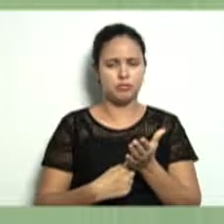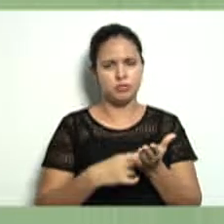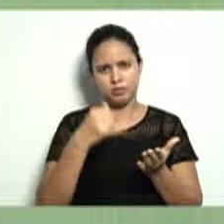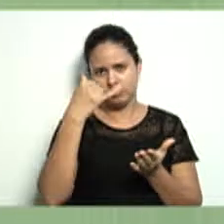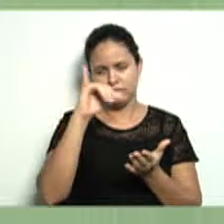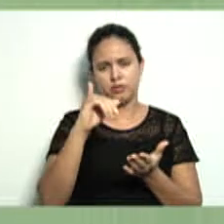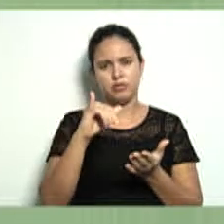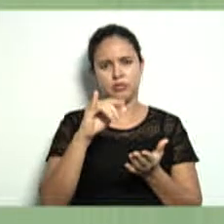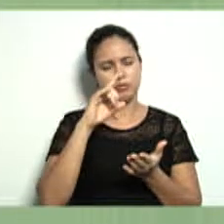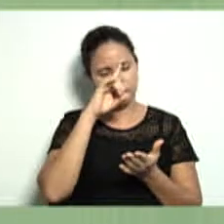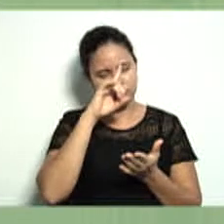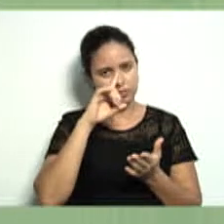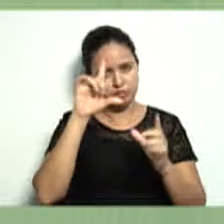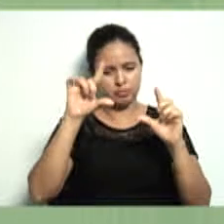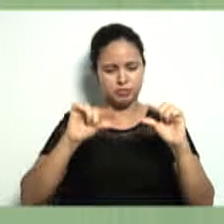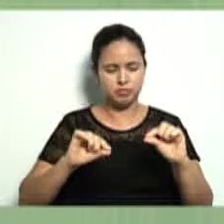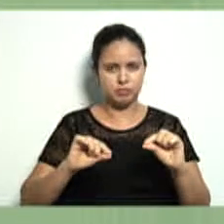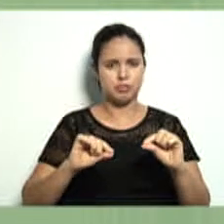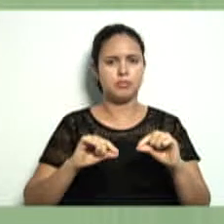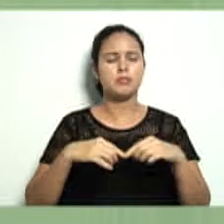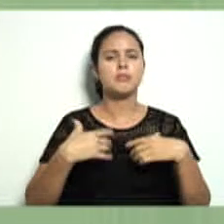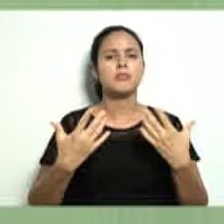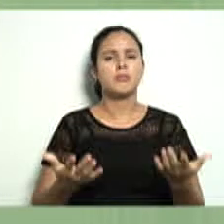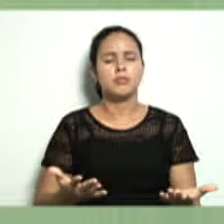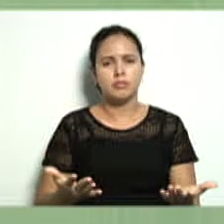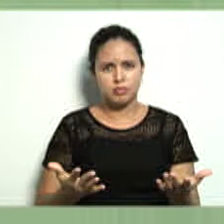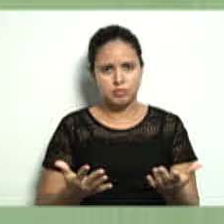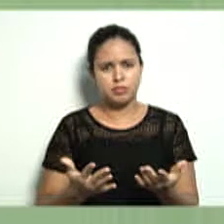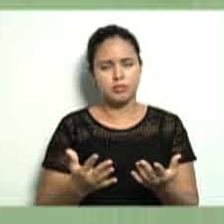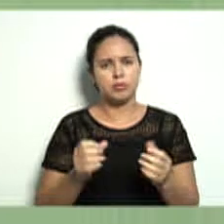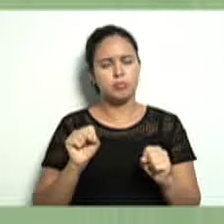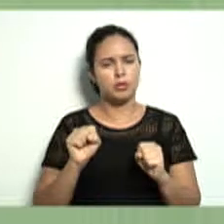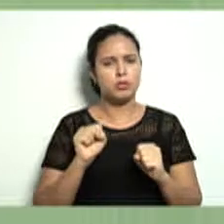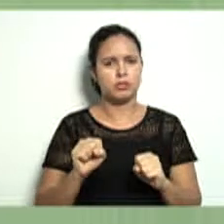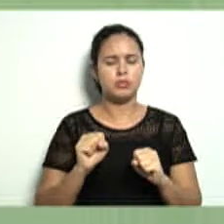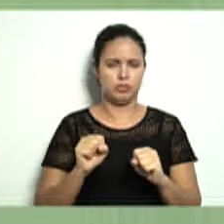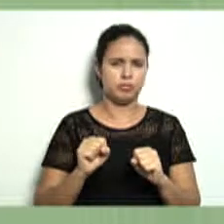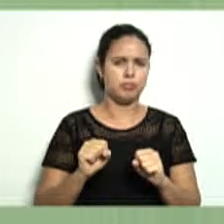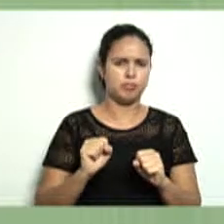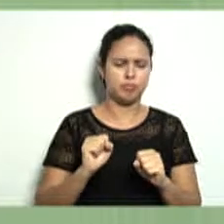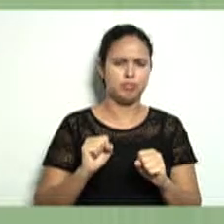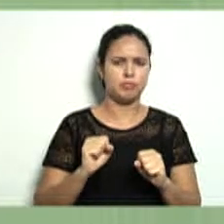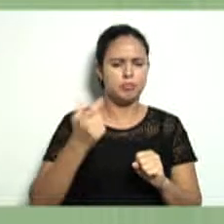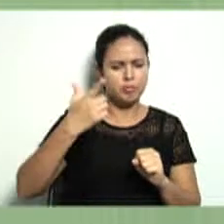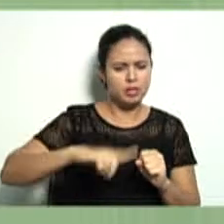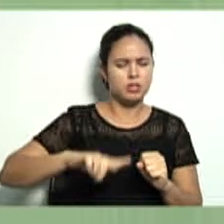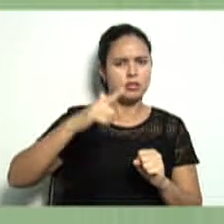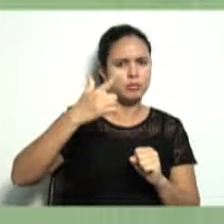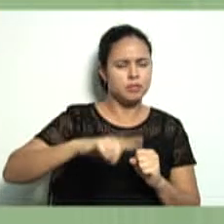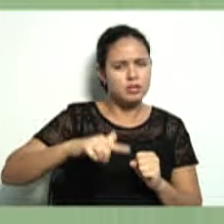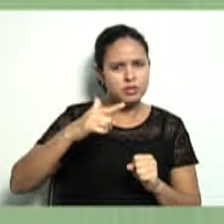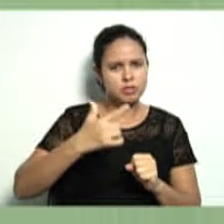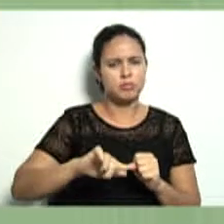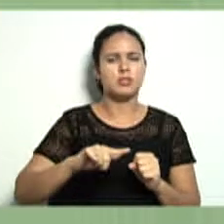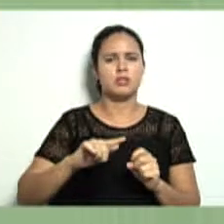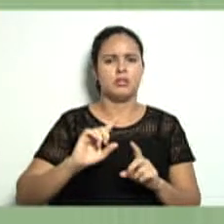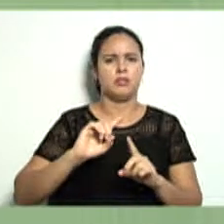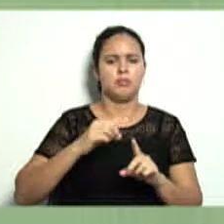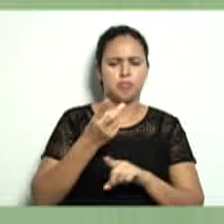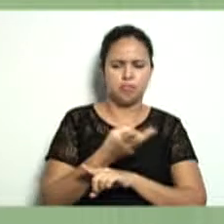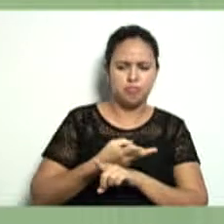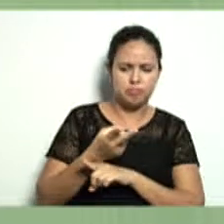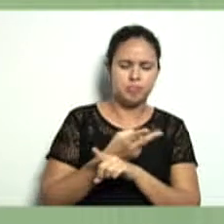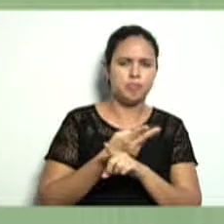riscos menores, e sim maiores. Nós podemos voar e além daqueles riscos básicos.